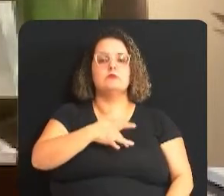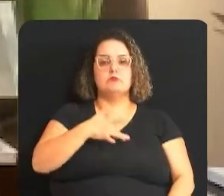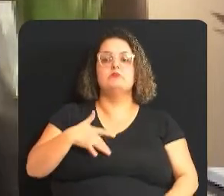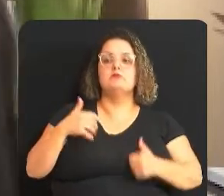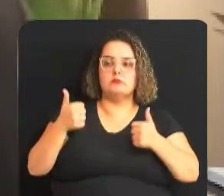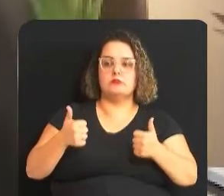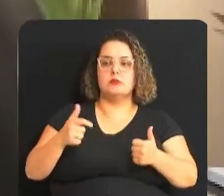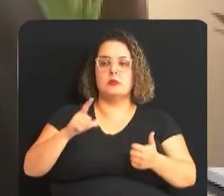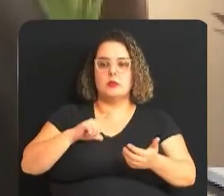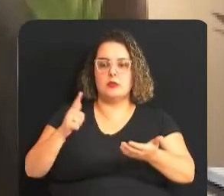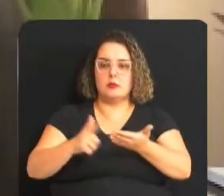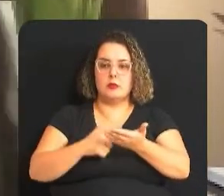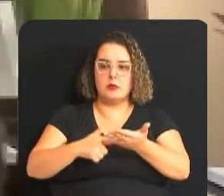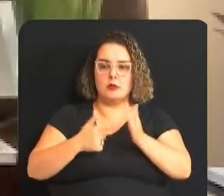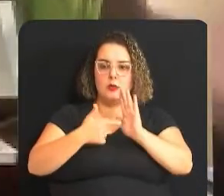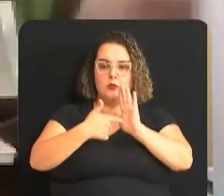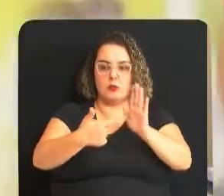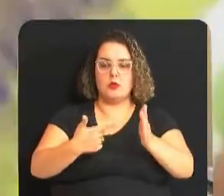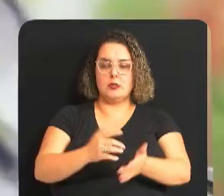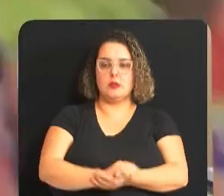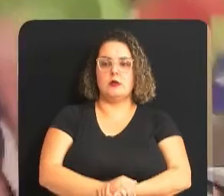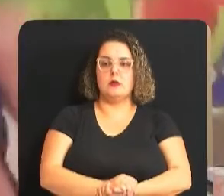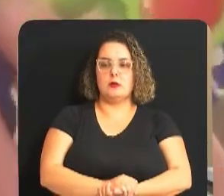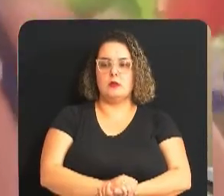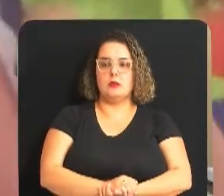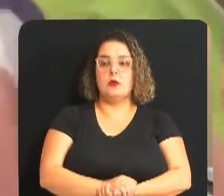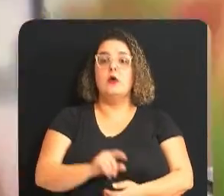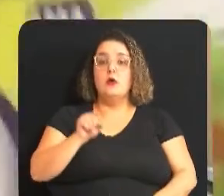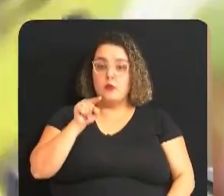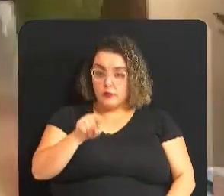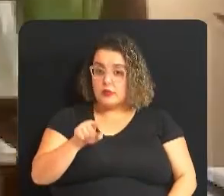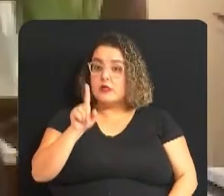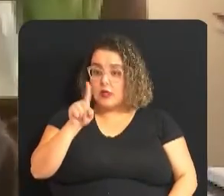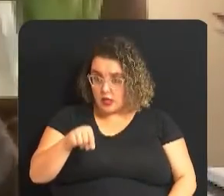livro, deixa eu até mostrar aqui. O livro chama Você é o que você come. Super